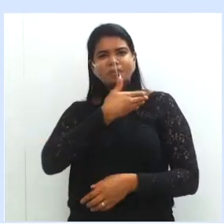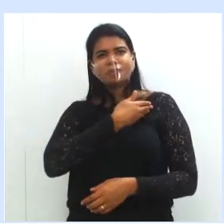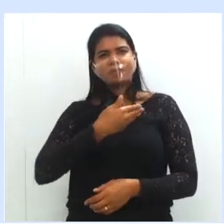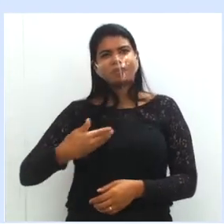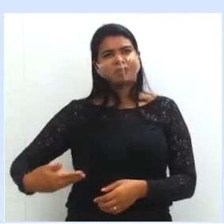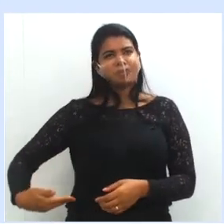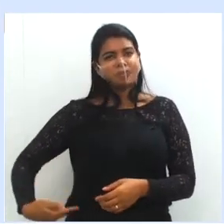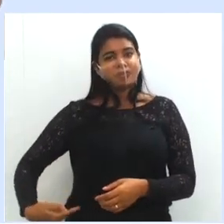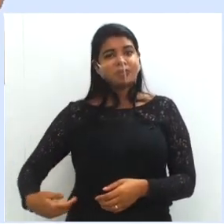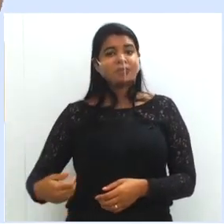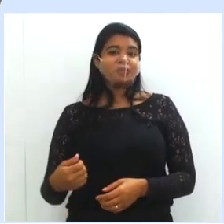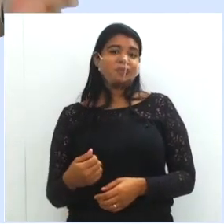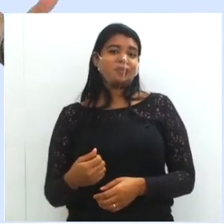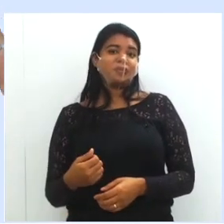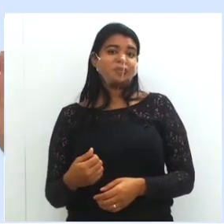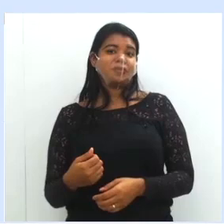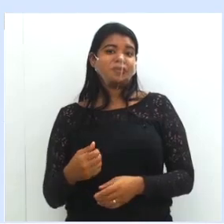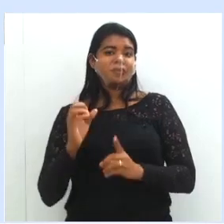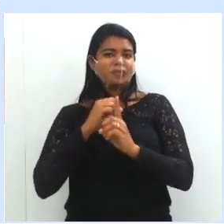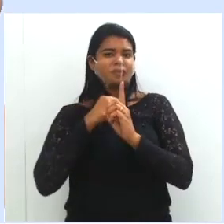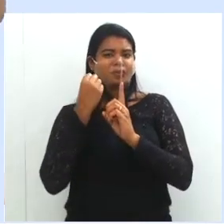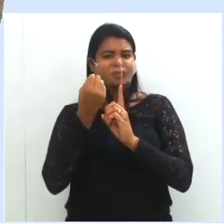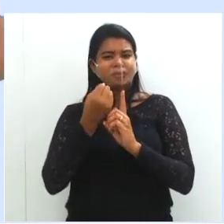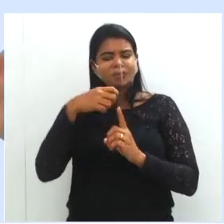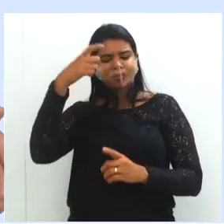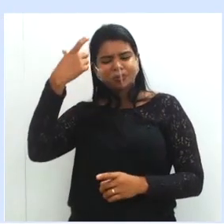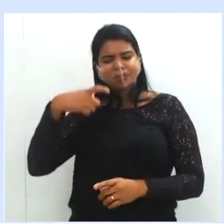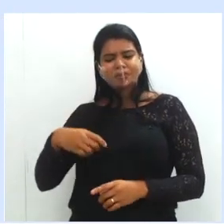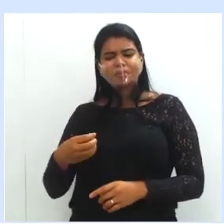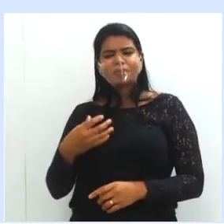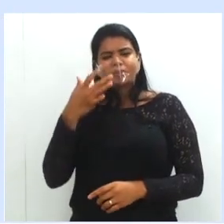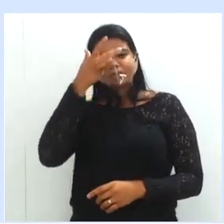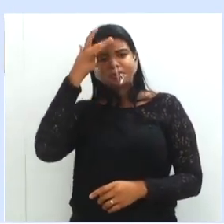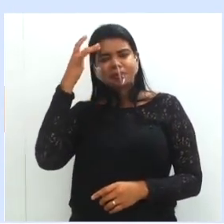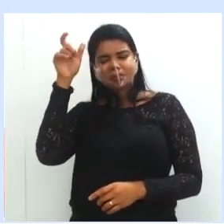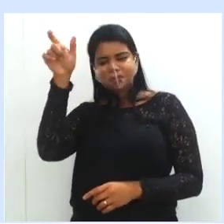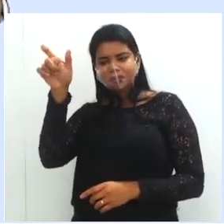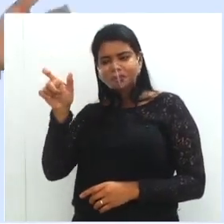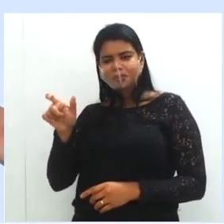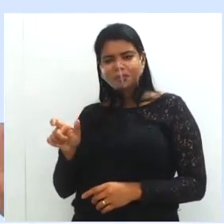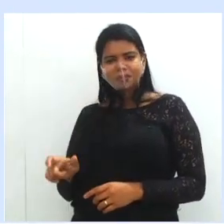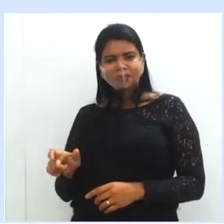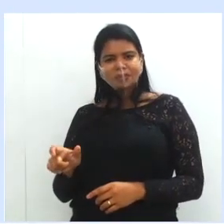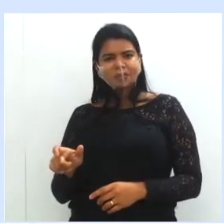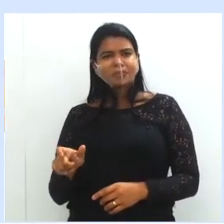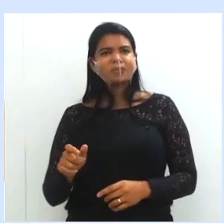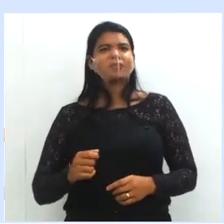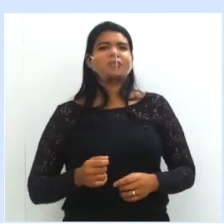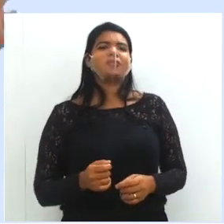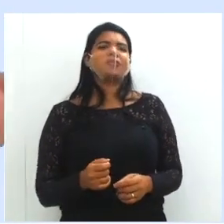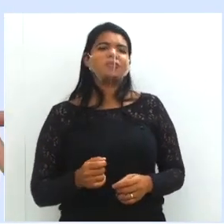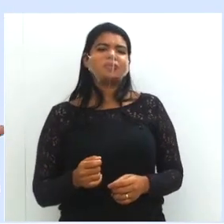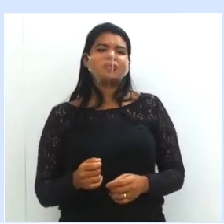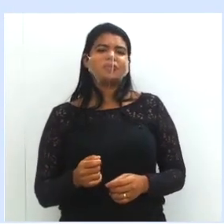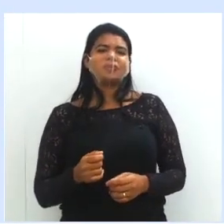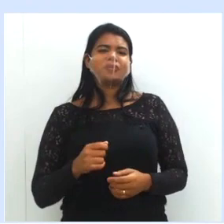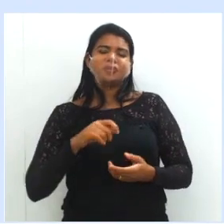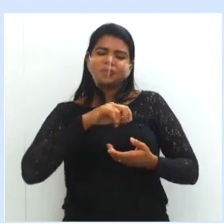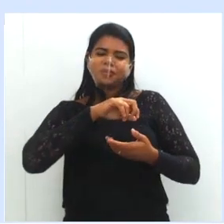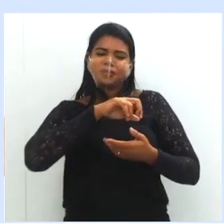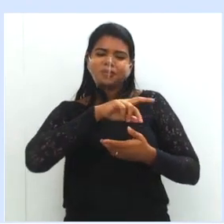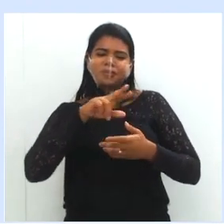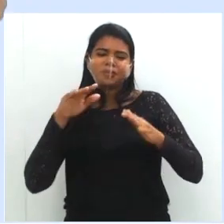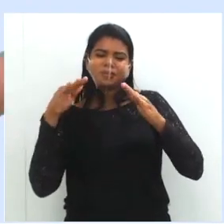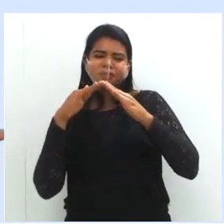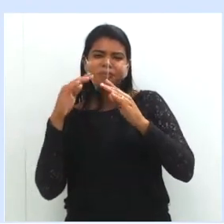políticas públicas, a cidadania, o bem-estar do cidadão, a atuação das tradições